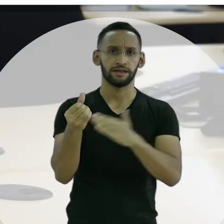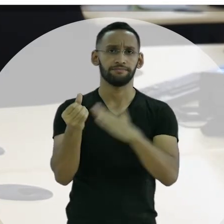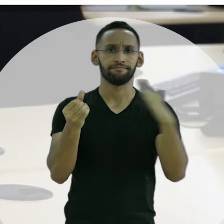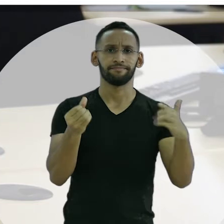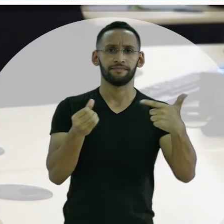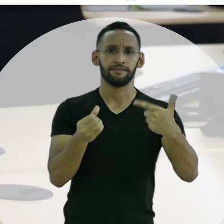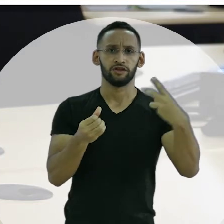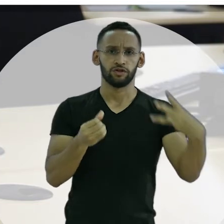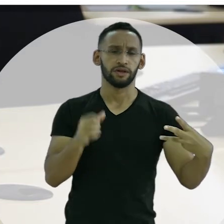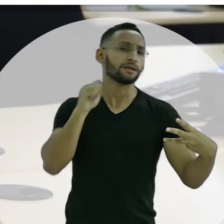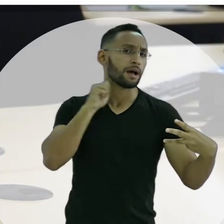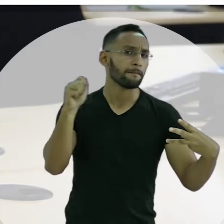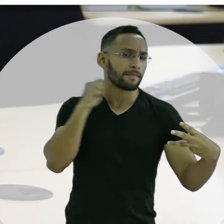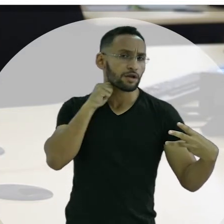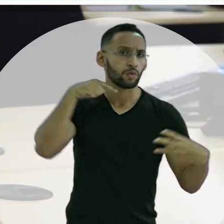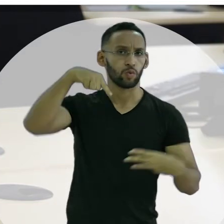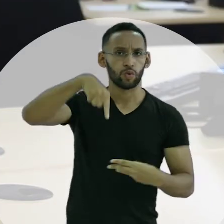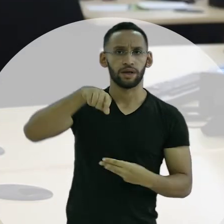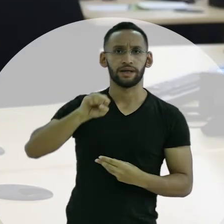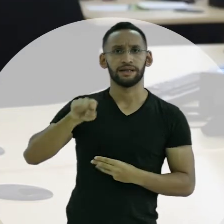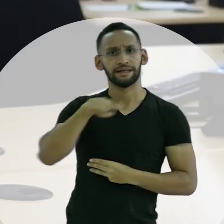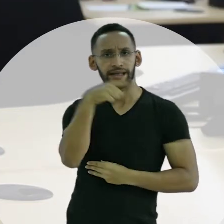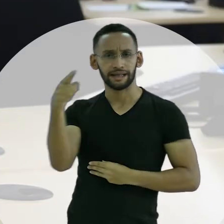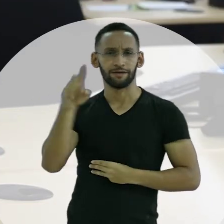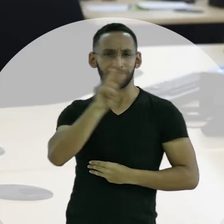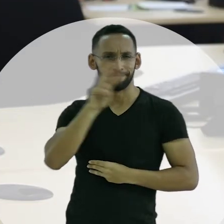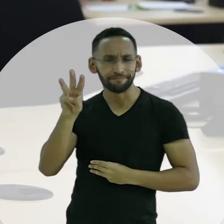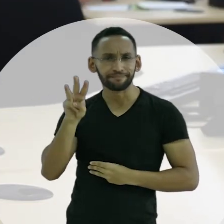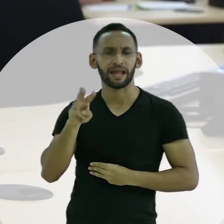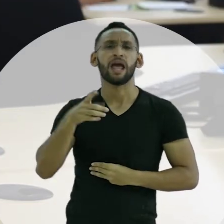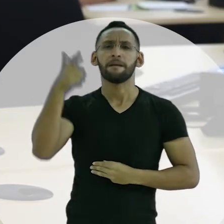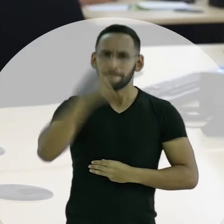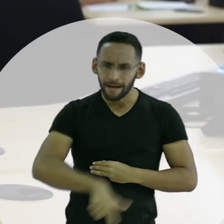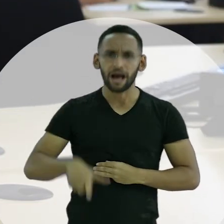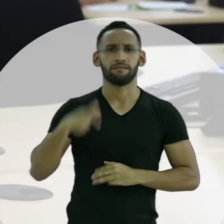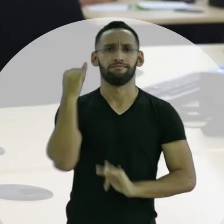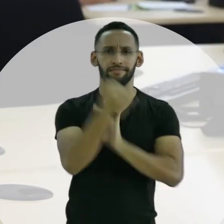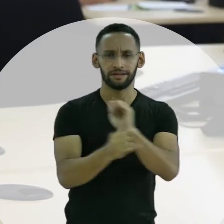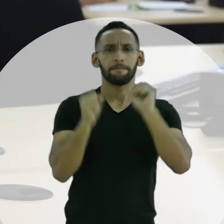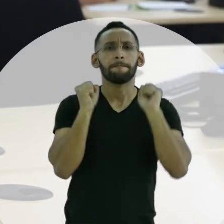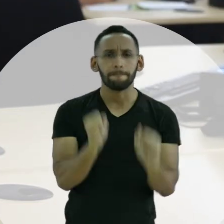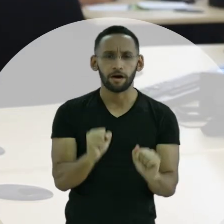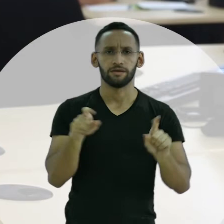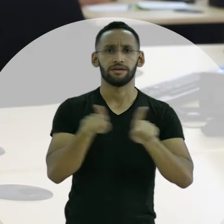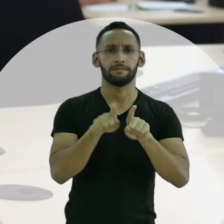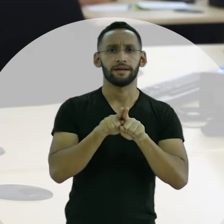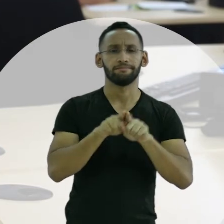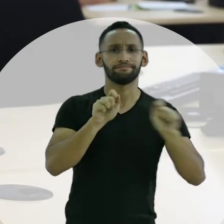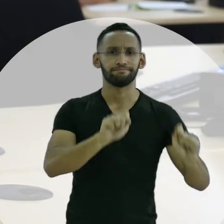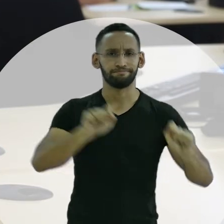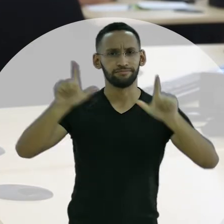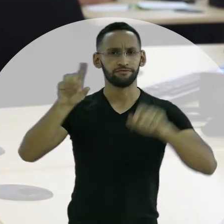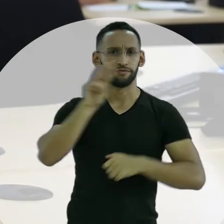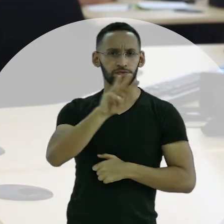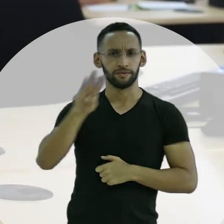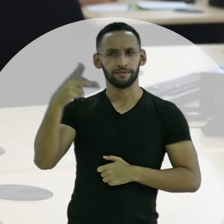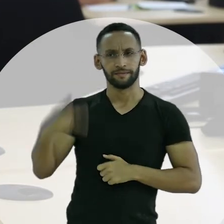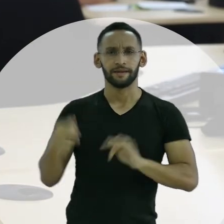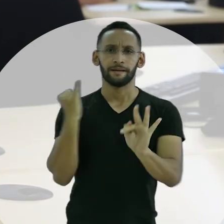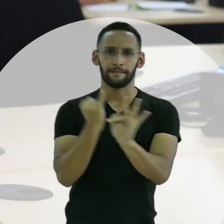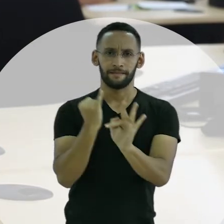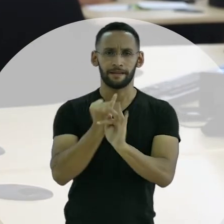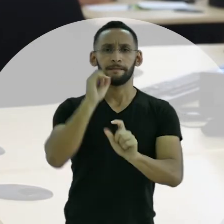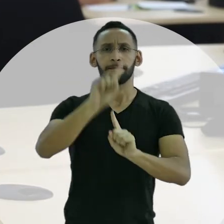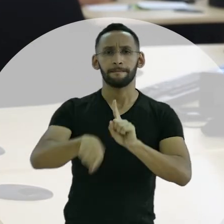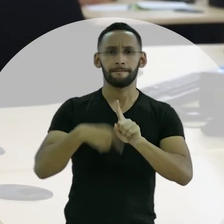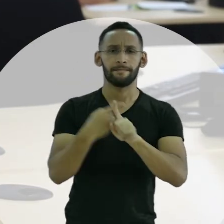23 de abril no site QSeleção. Essa e outras notícias você confere no nosso portal